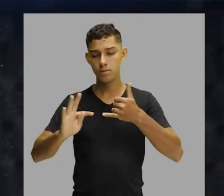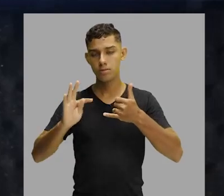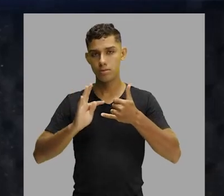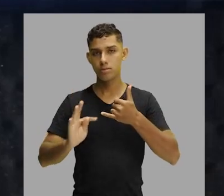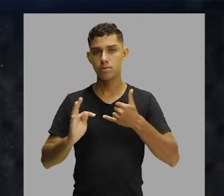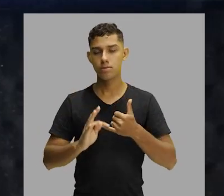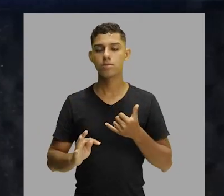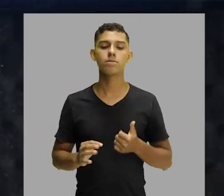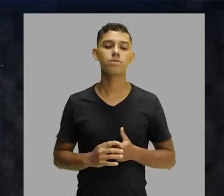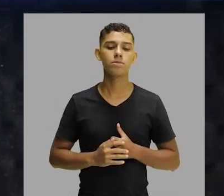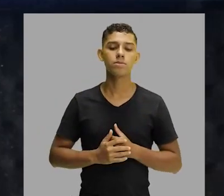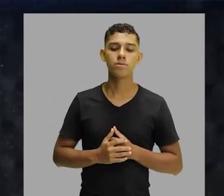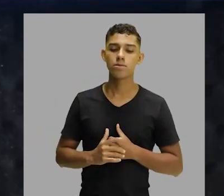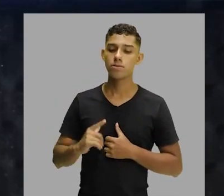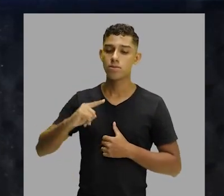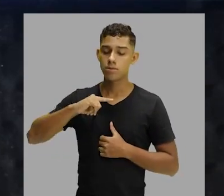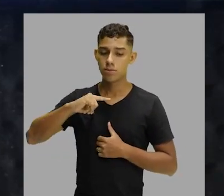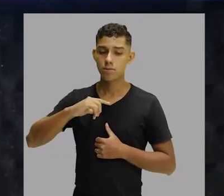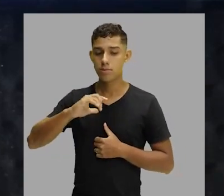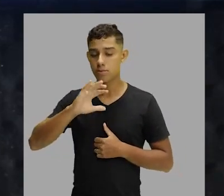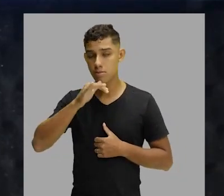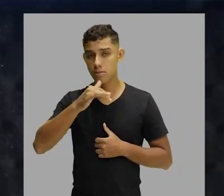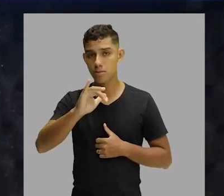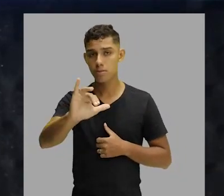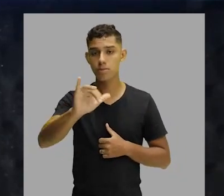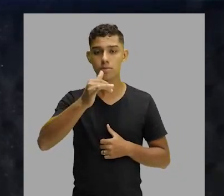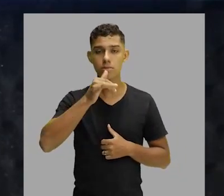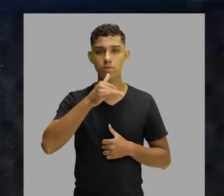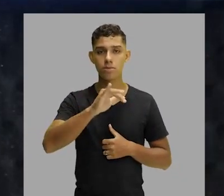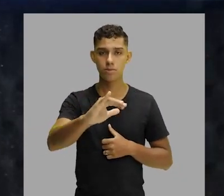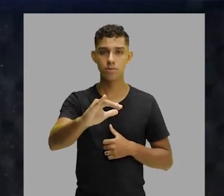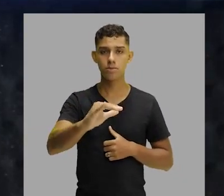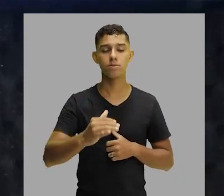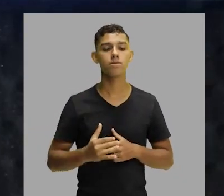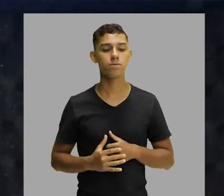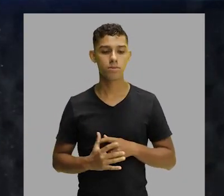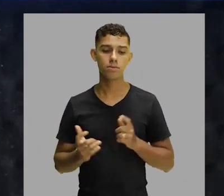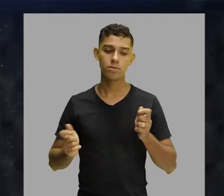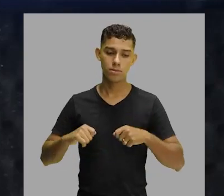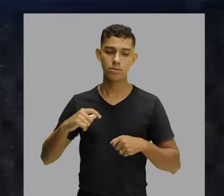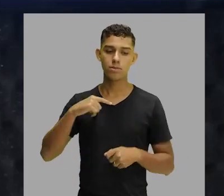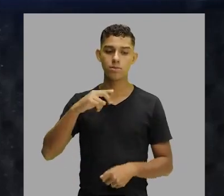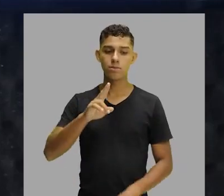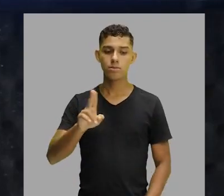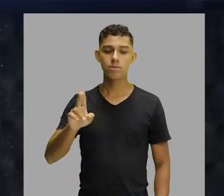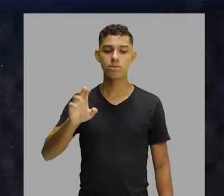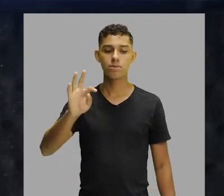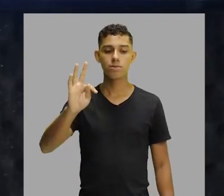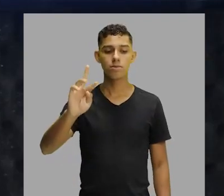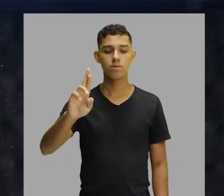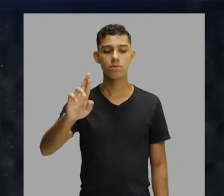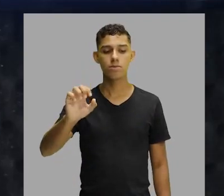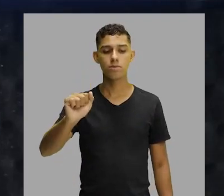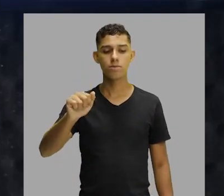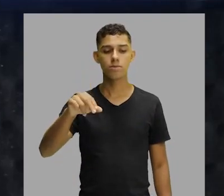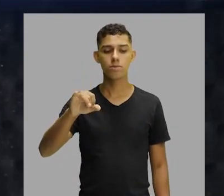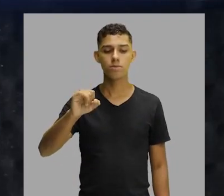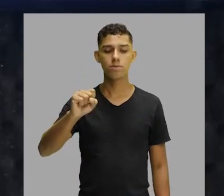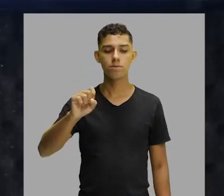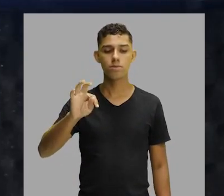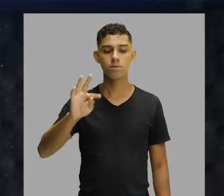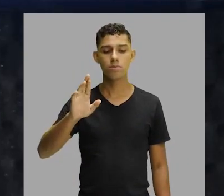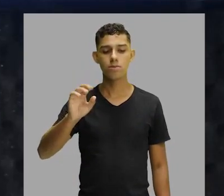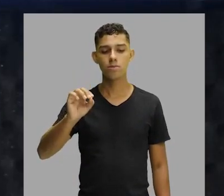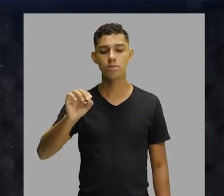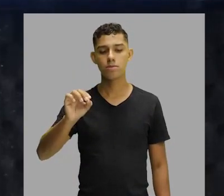amplificar tensão e corrente será o transistor, ok? Então a resposta só